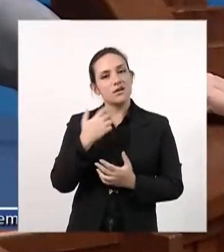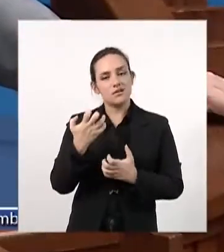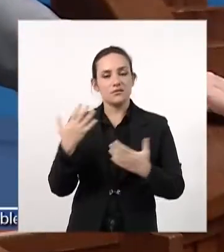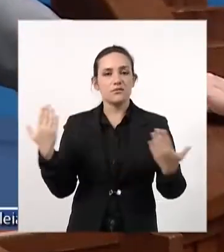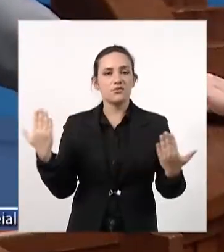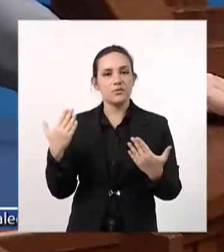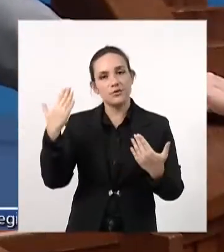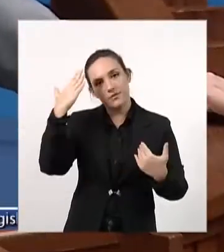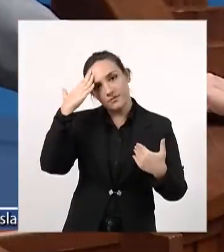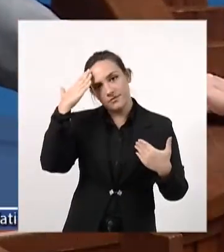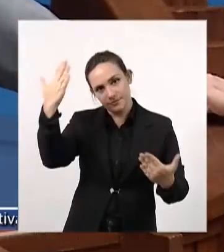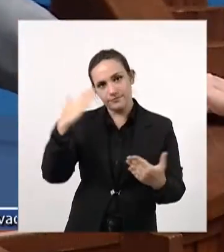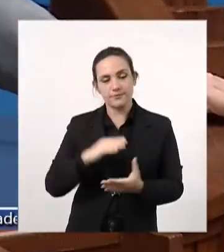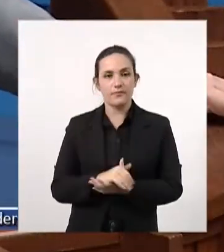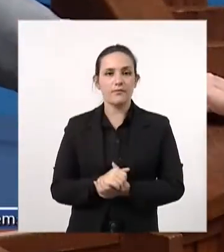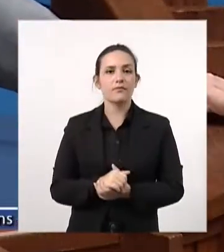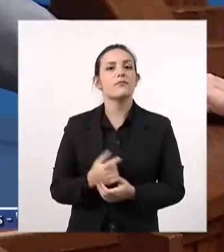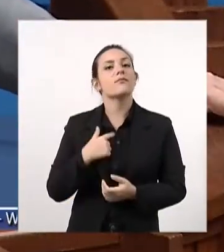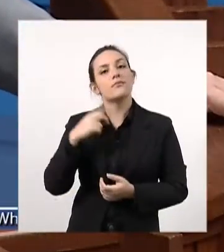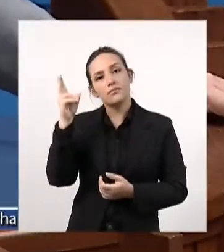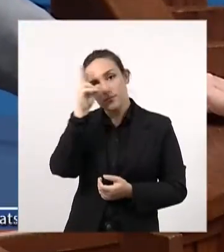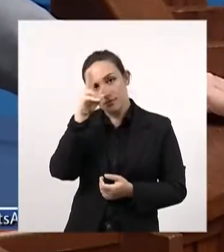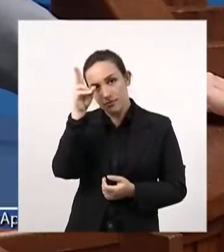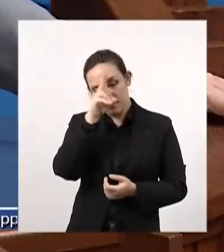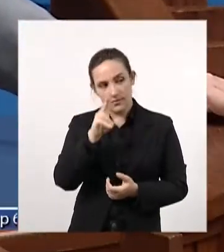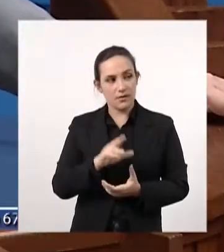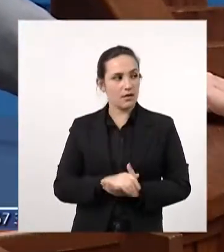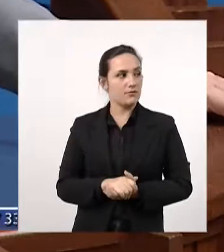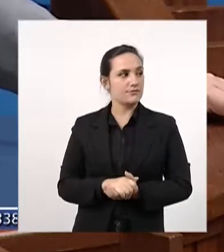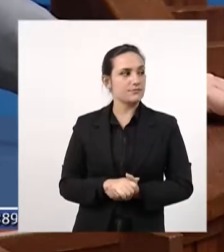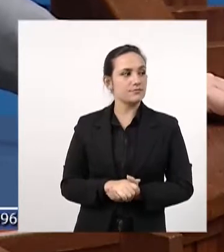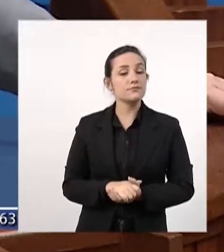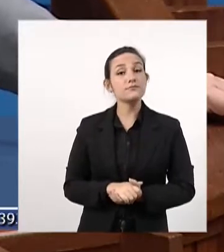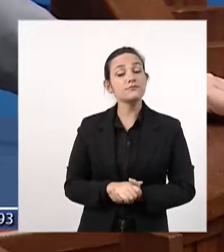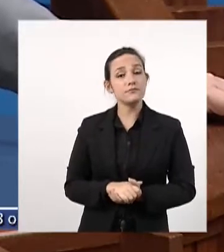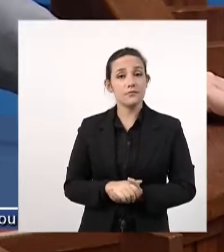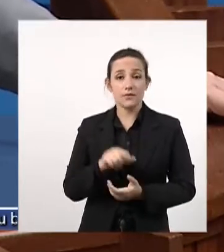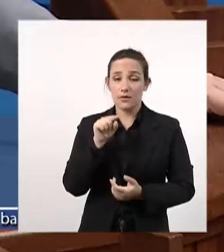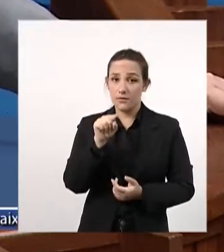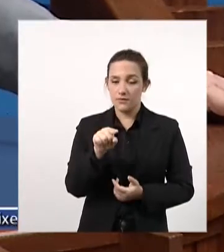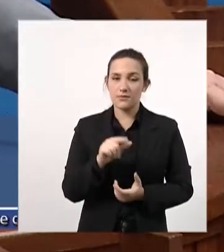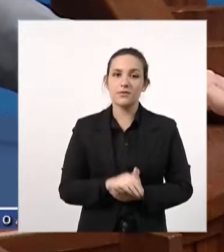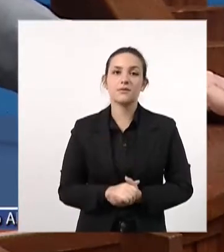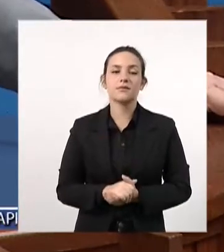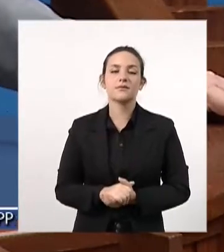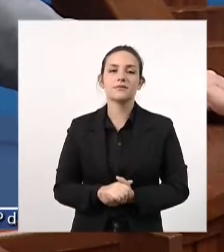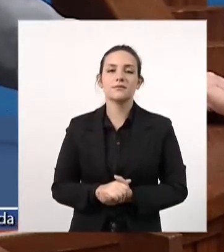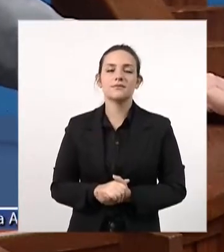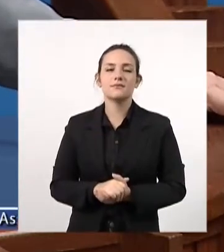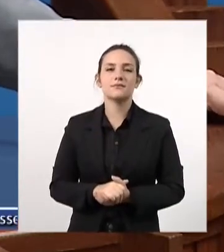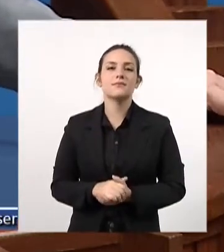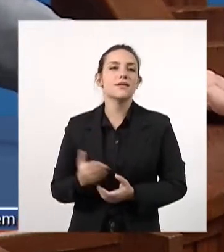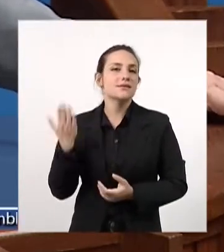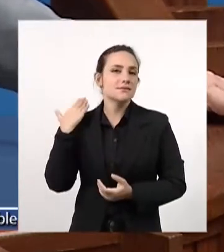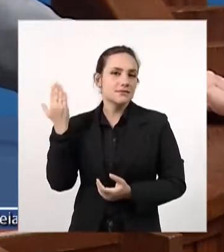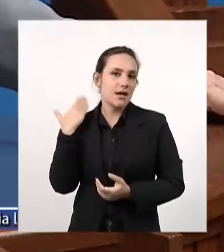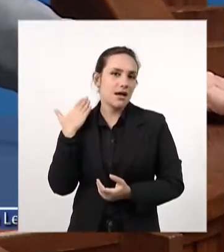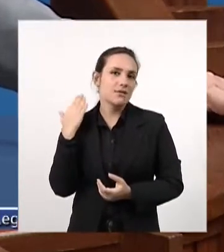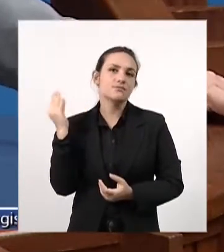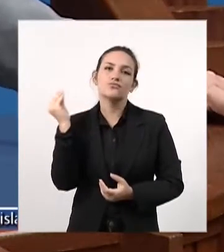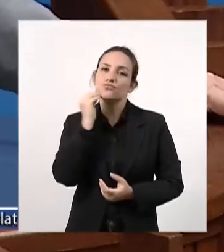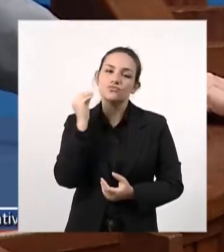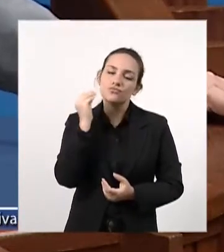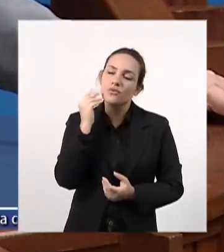agradecimento. Eu me lembro muito bem que Vossa Excelência, quando se despedia